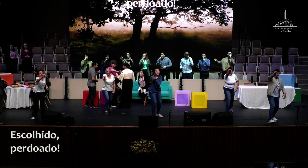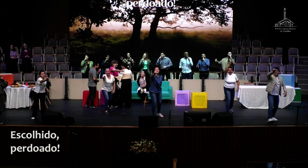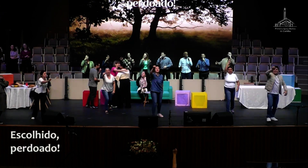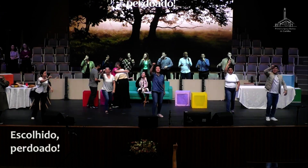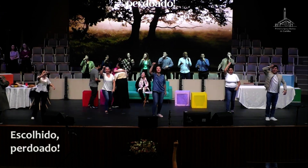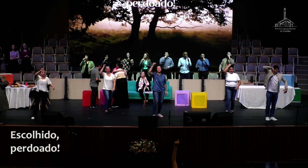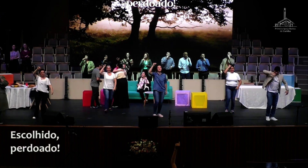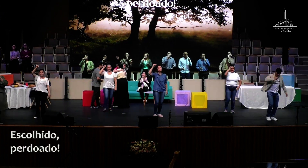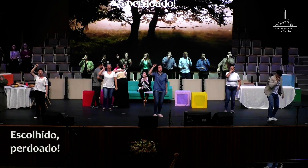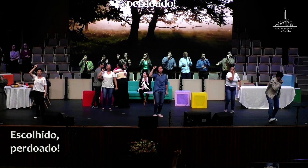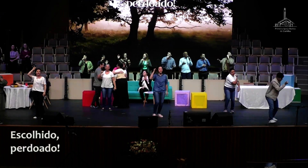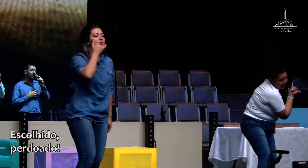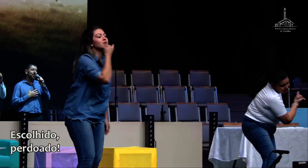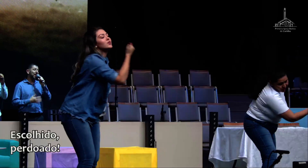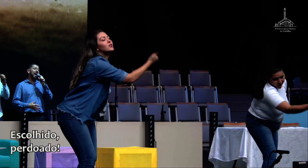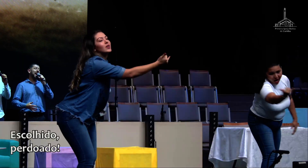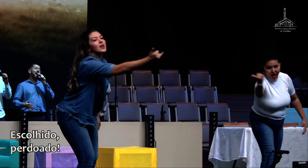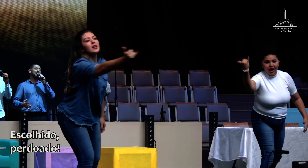Escolhido,